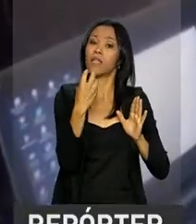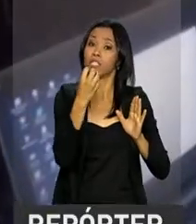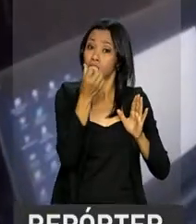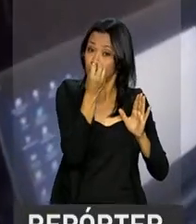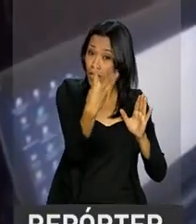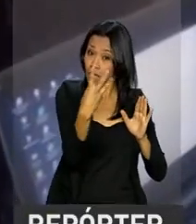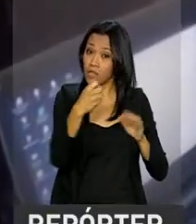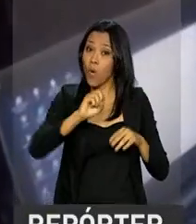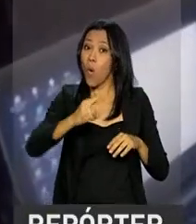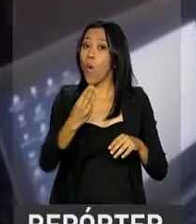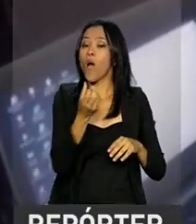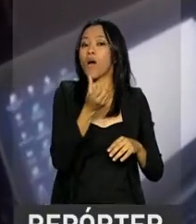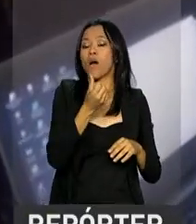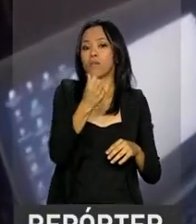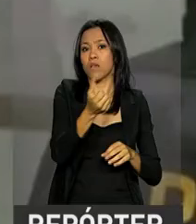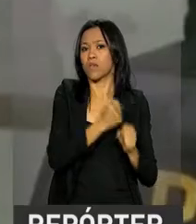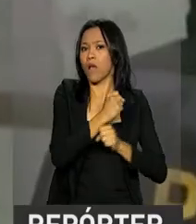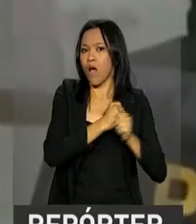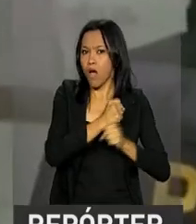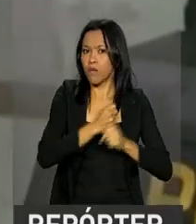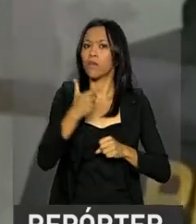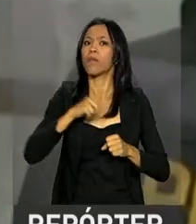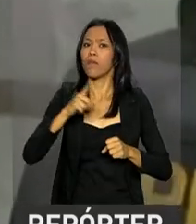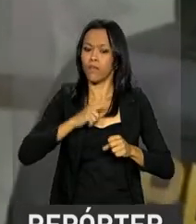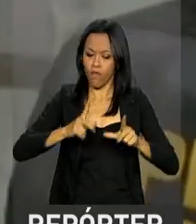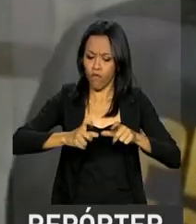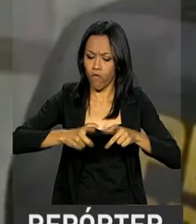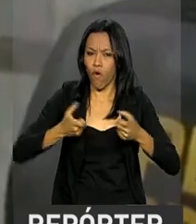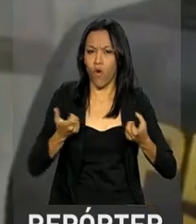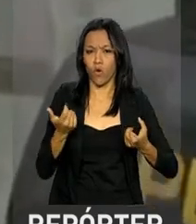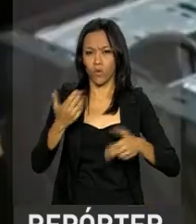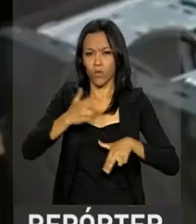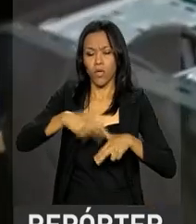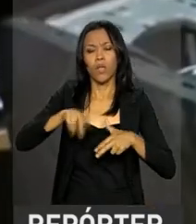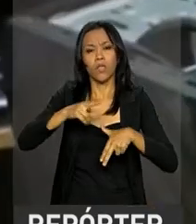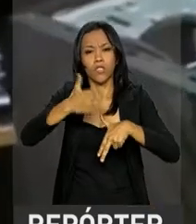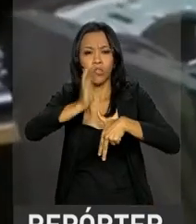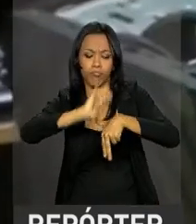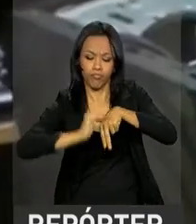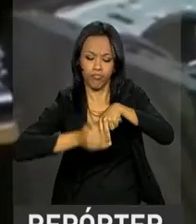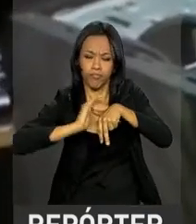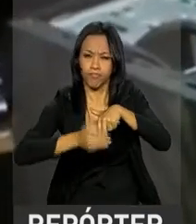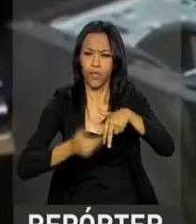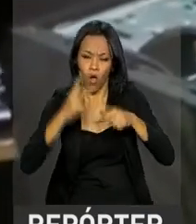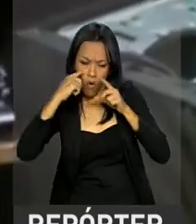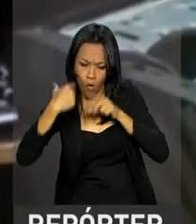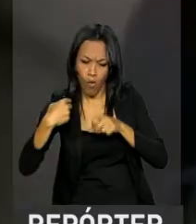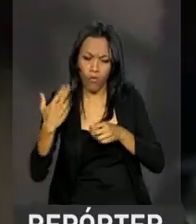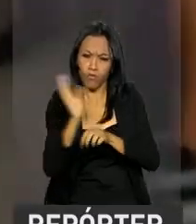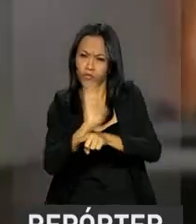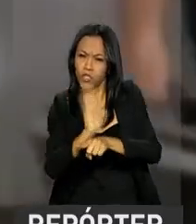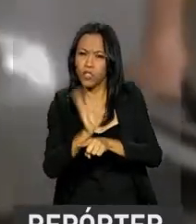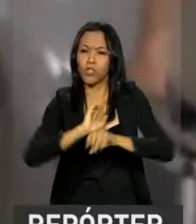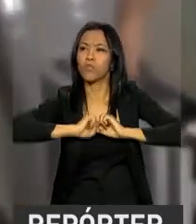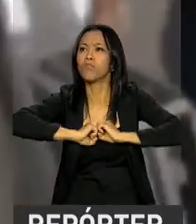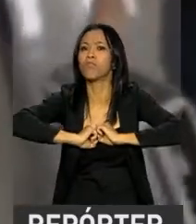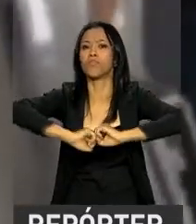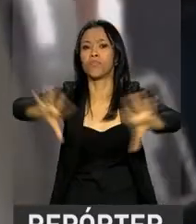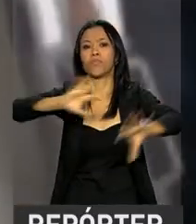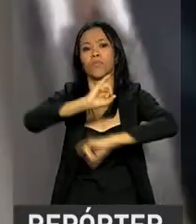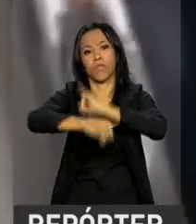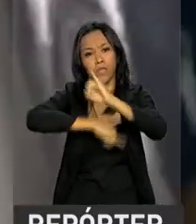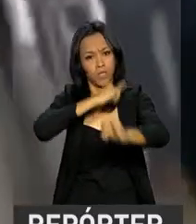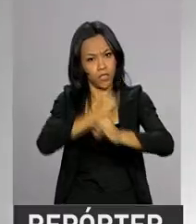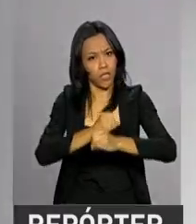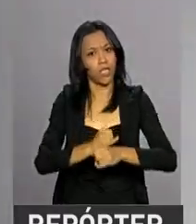armazena oferece troca disponibiliza ou divulga por qualquer meio inclusive a internet registros